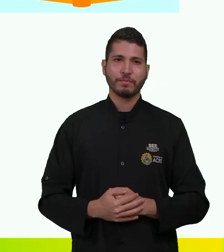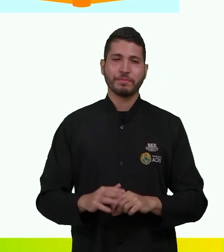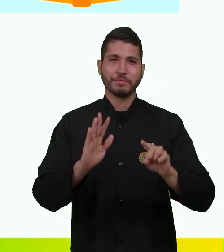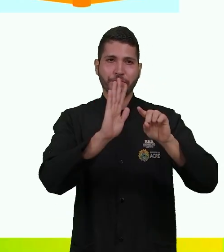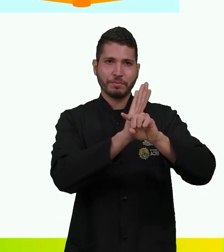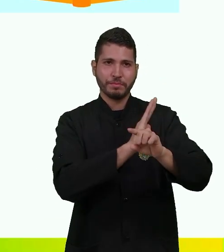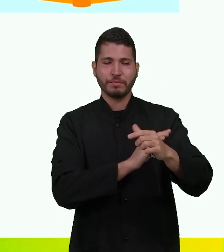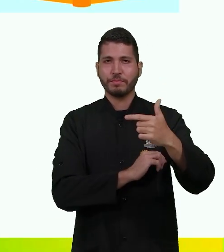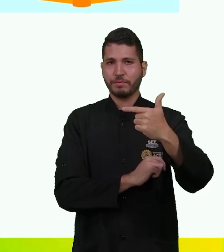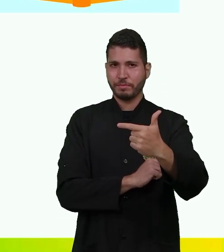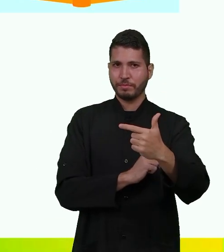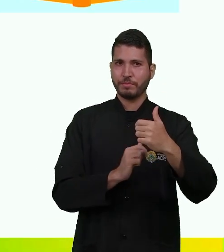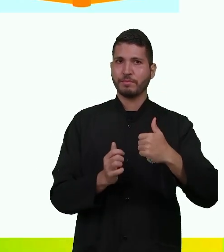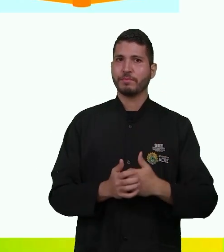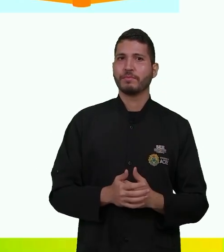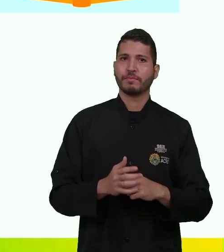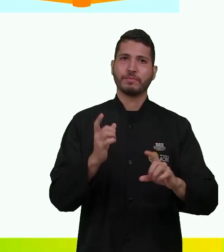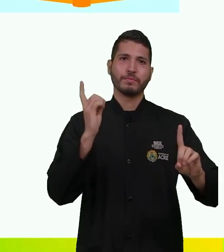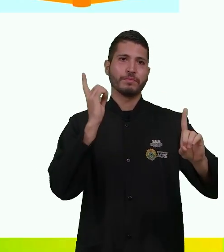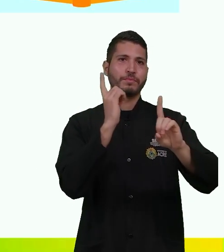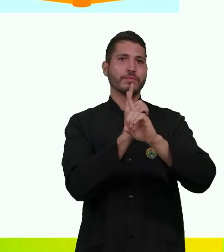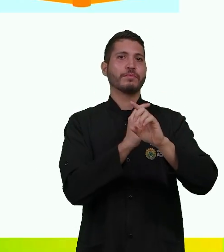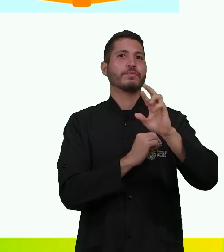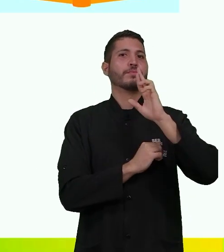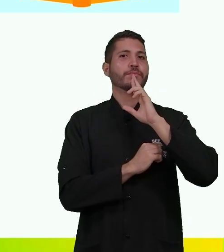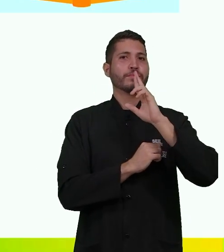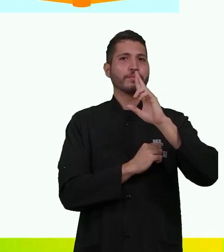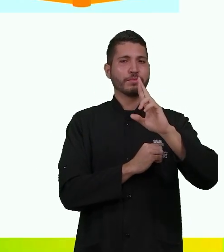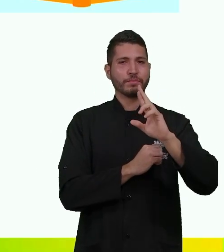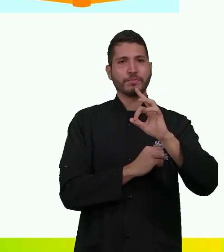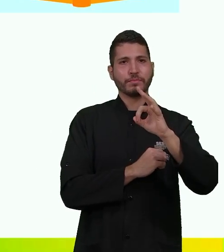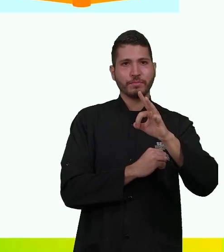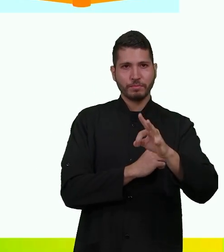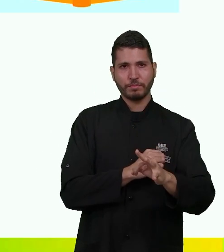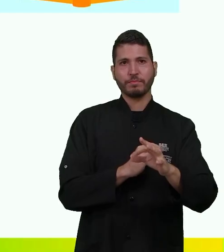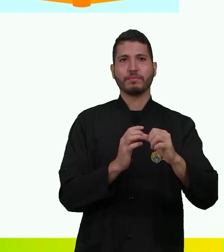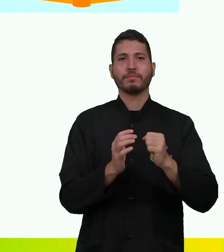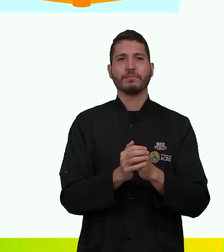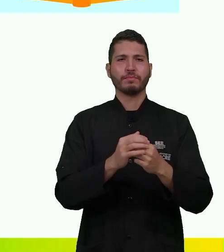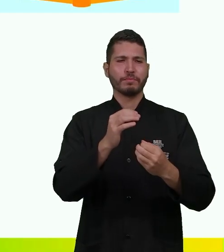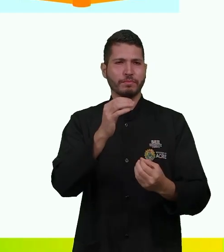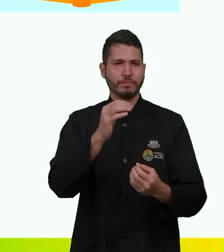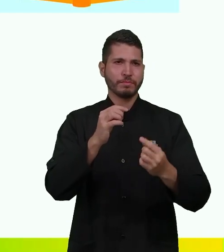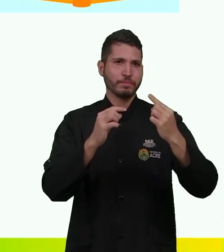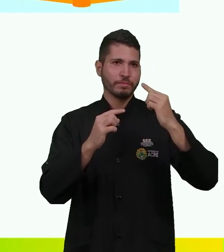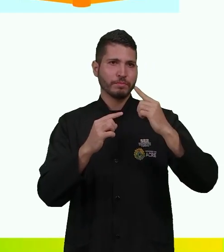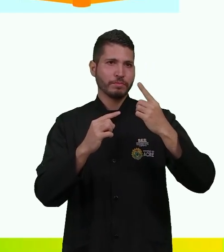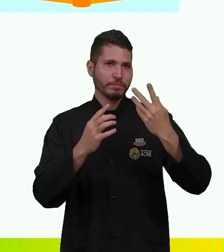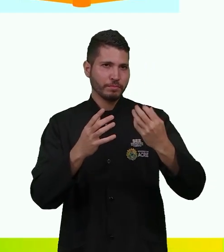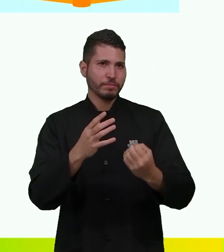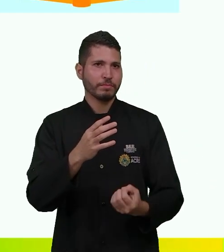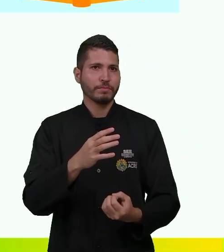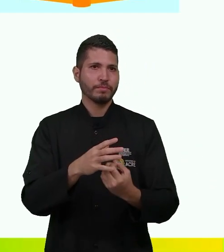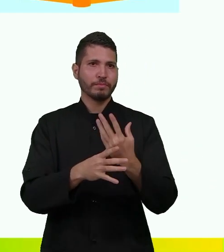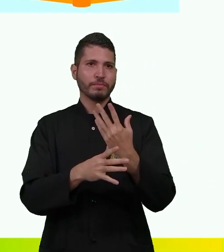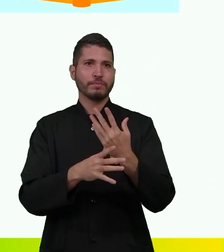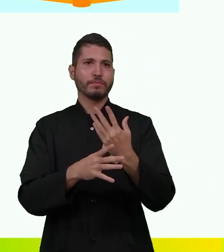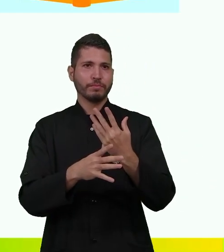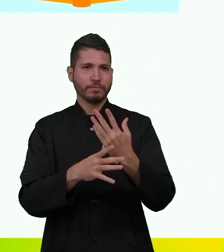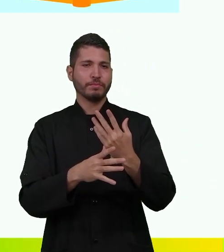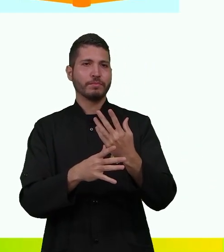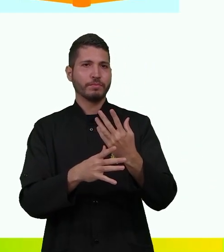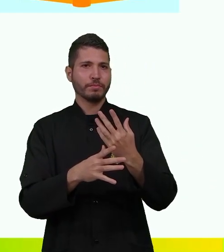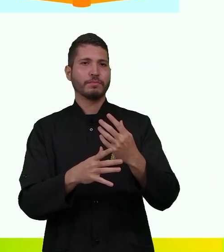afirmativas abaixo, qual delas corresponde a uma invenção da segunda Revolução Industrial?